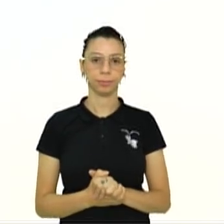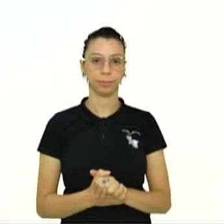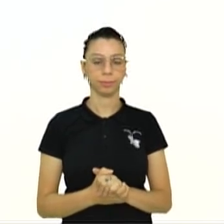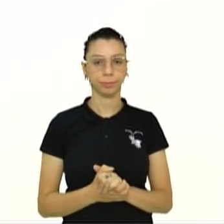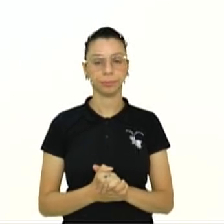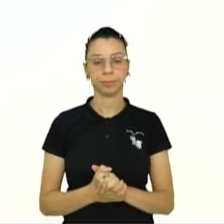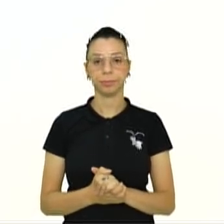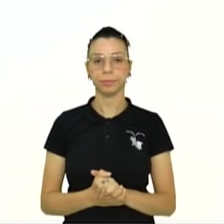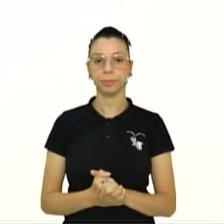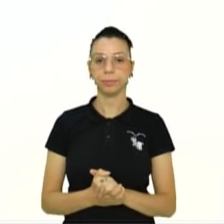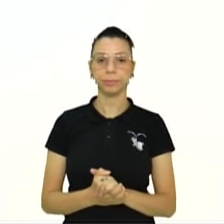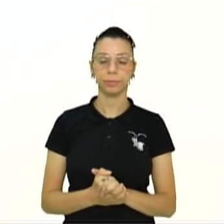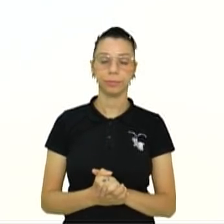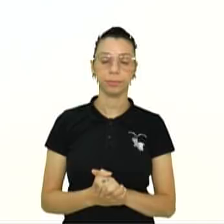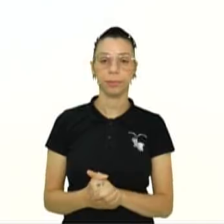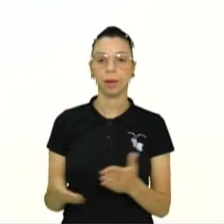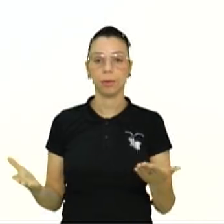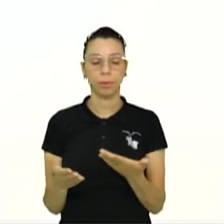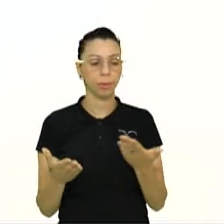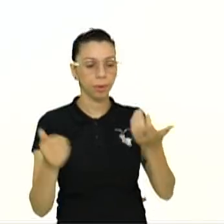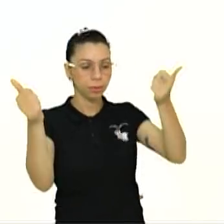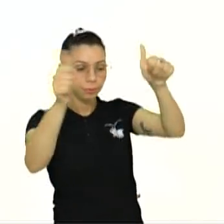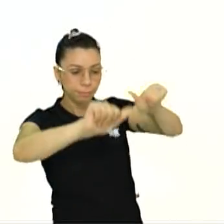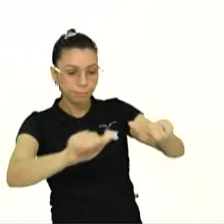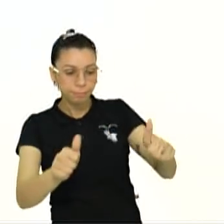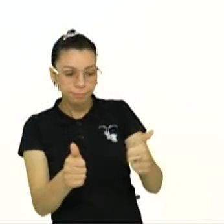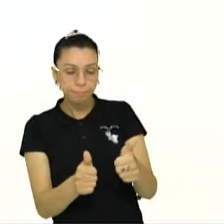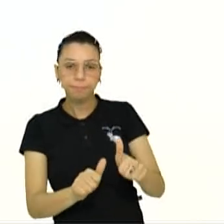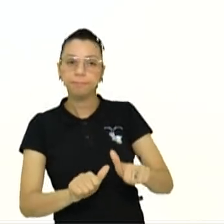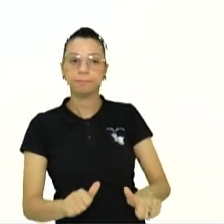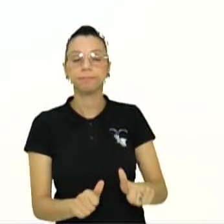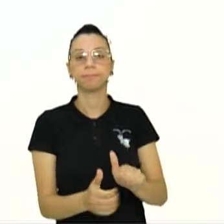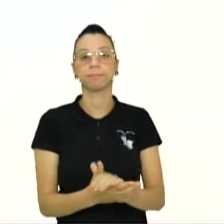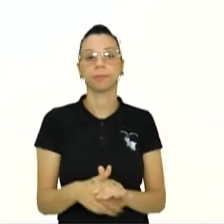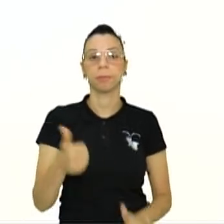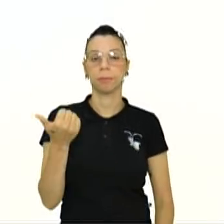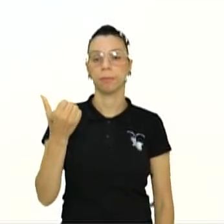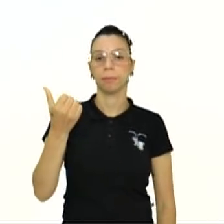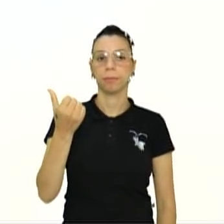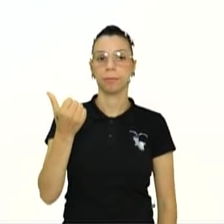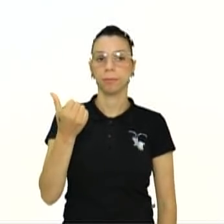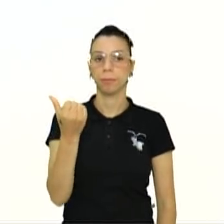Vamos ver a parte da escultura, né? Em